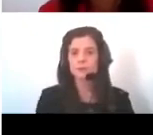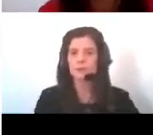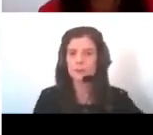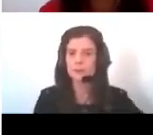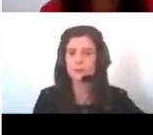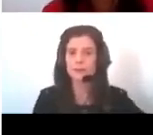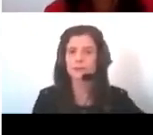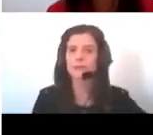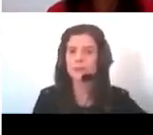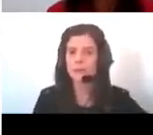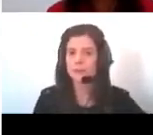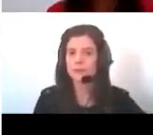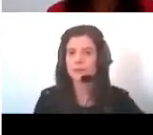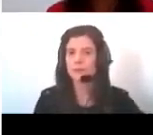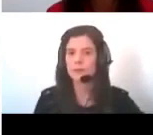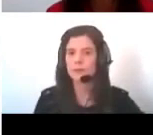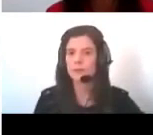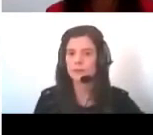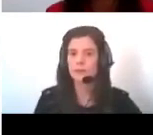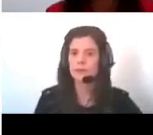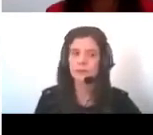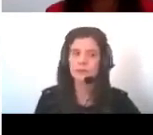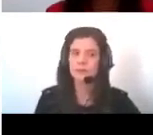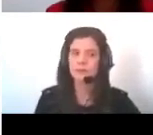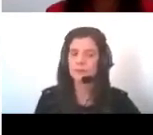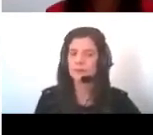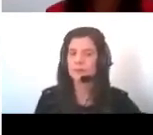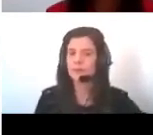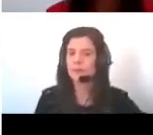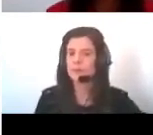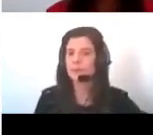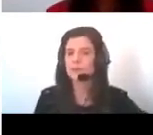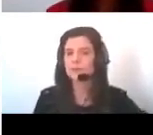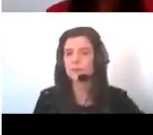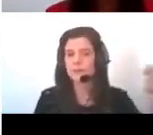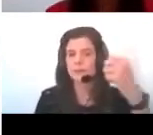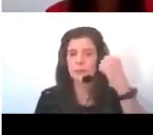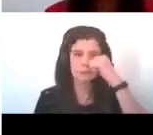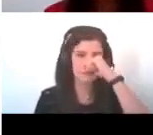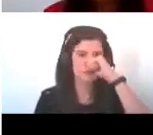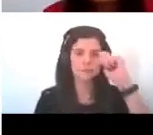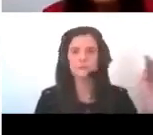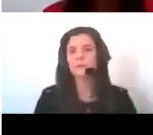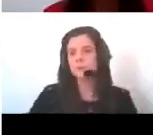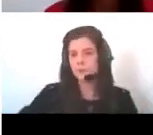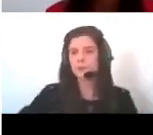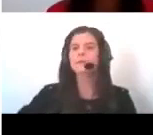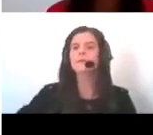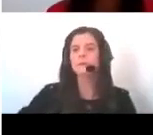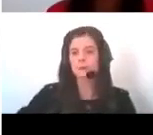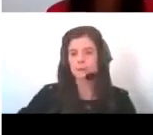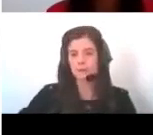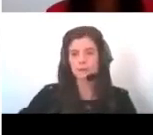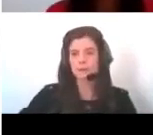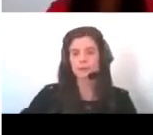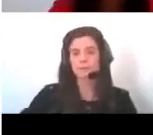a exposição para vocês alguns links que são importantes que vocês, enquanto comissionados, precisam ter conhecimento. Então, a gente tem